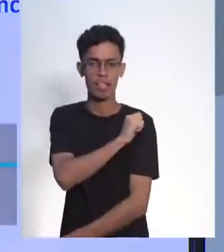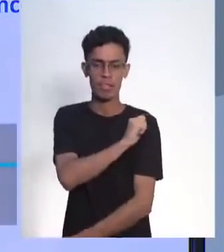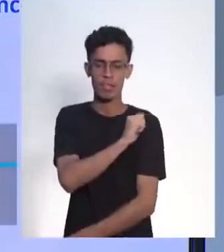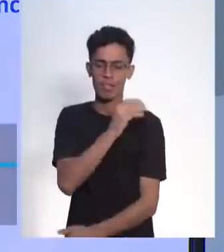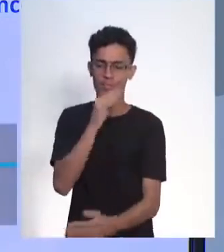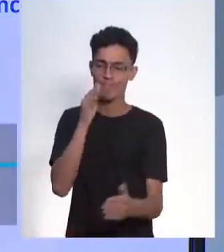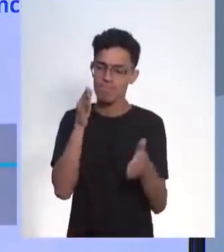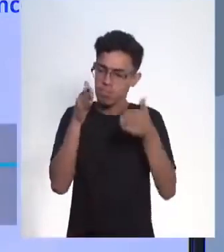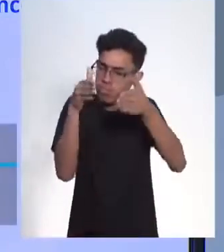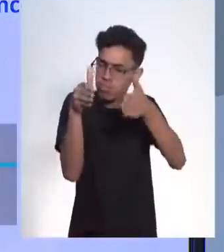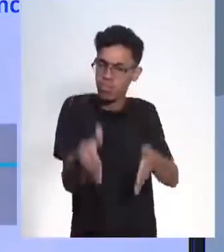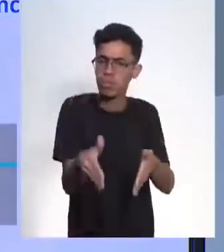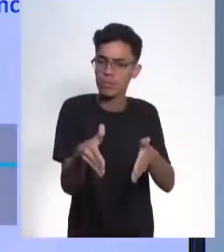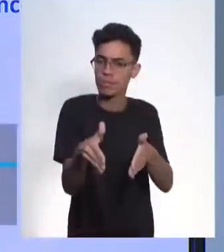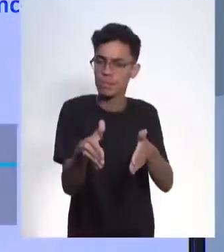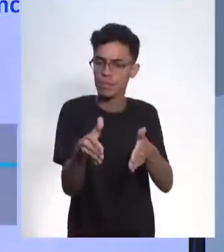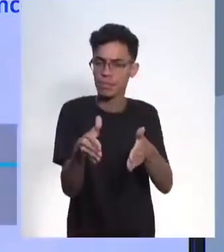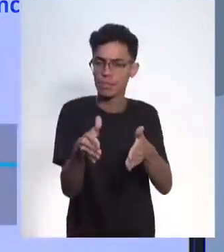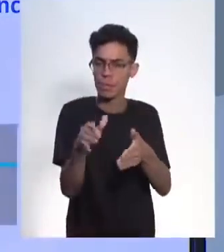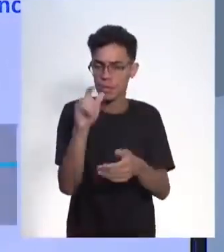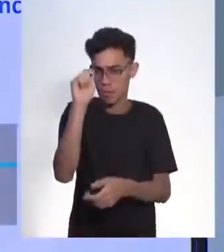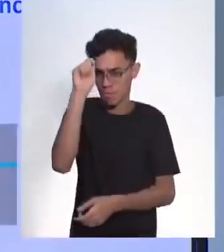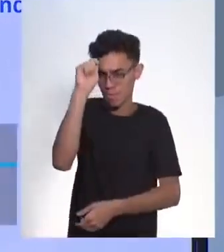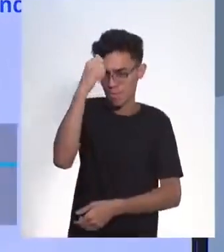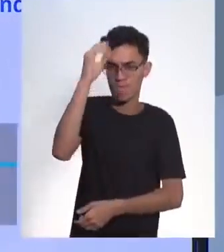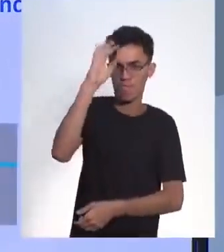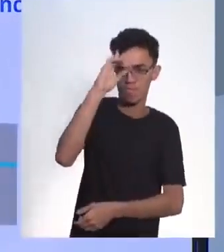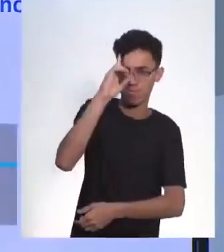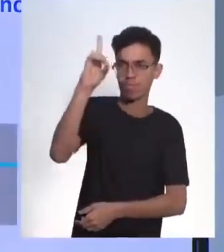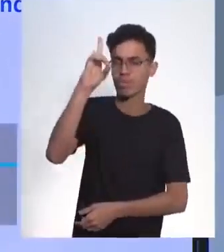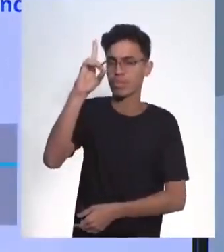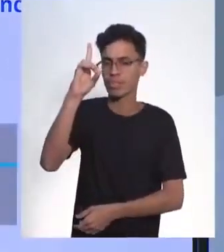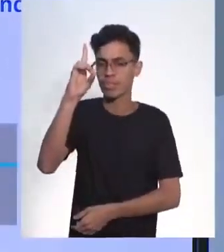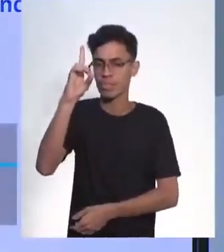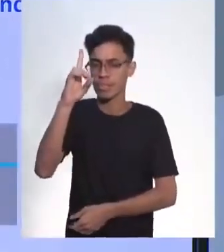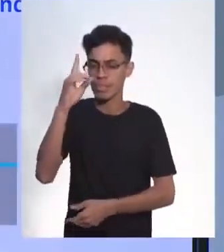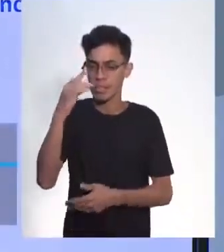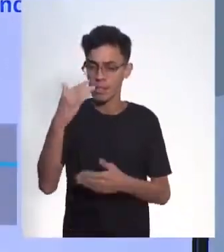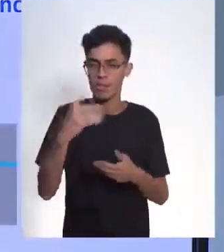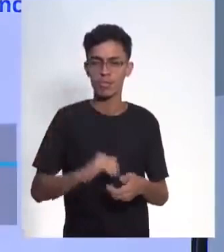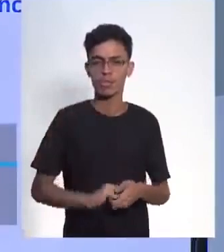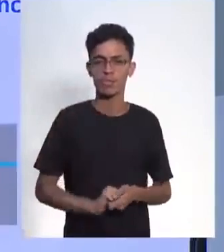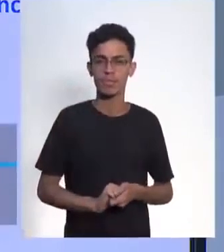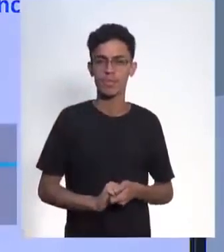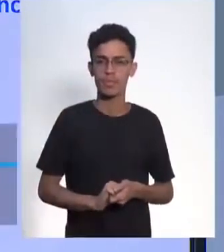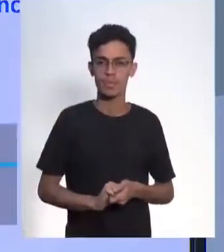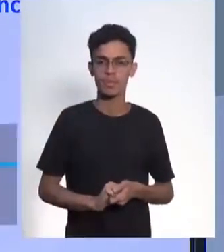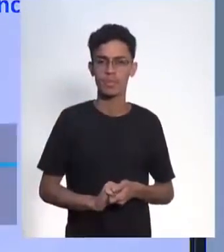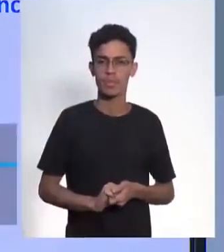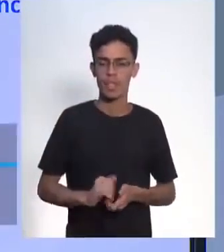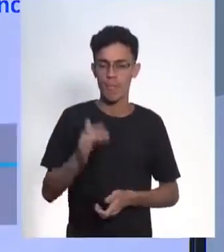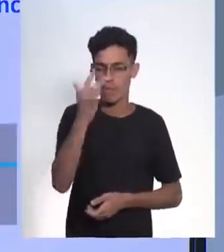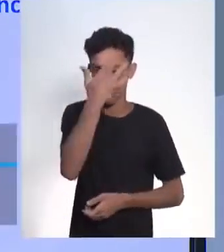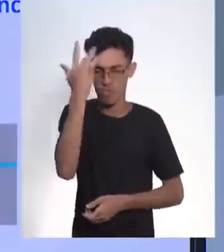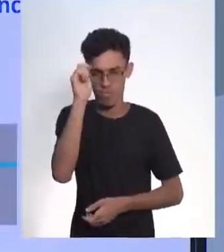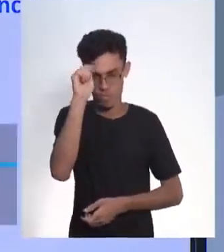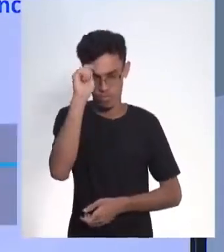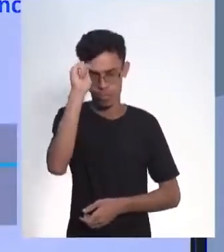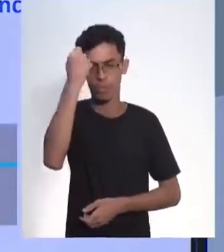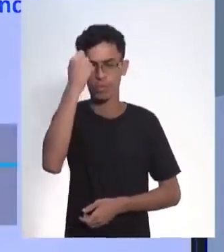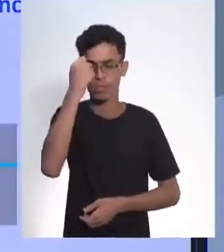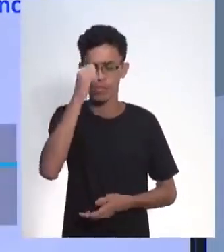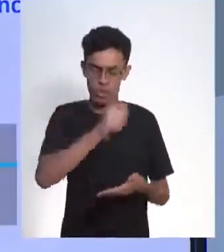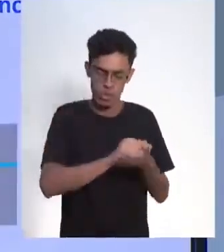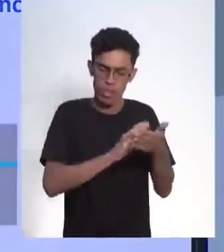nessa questão da consciência negra, nessa questão da identidade negra. Então, os trabalhos dos estudantes estão muito